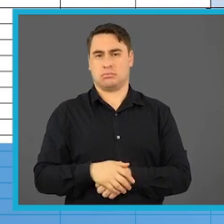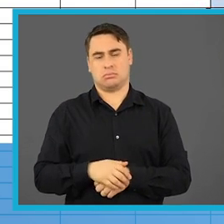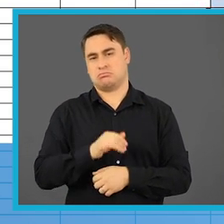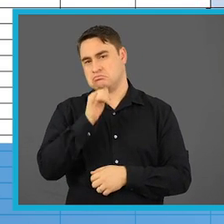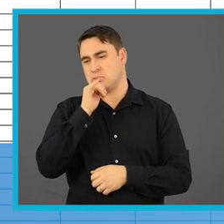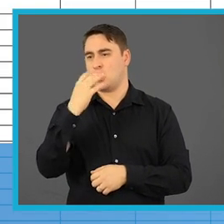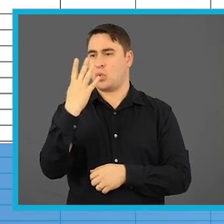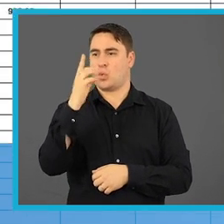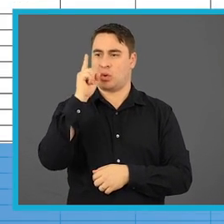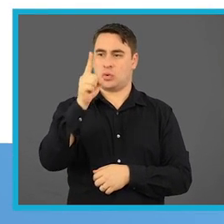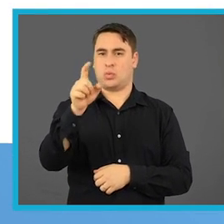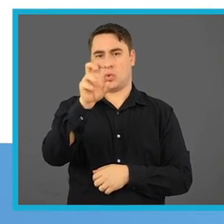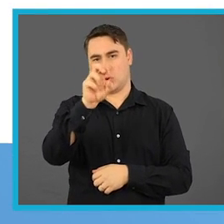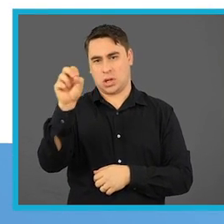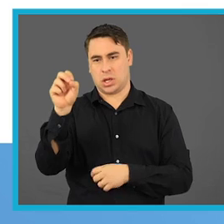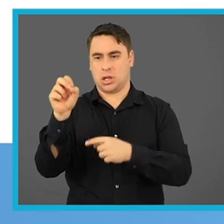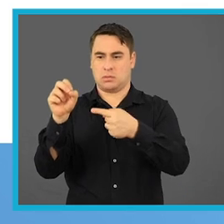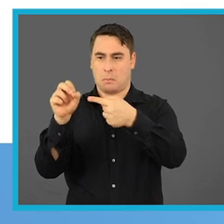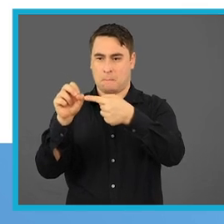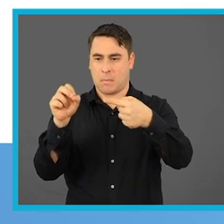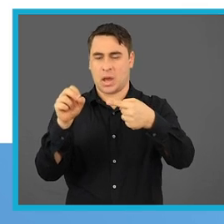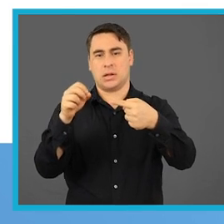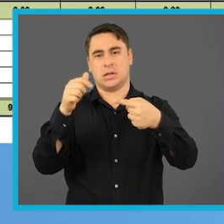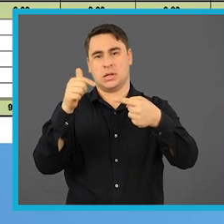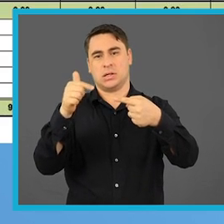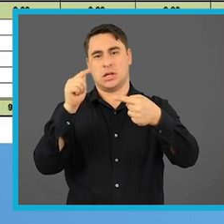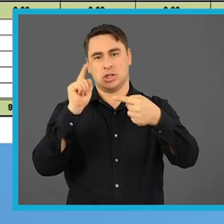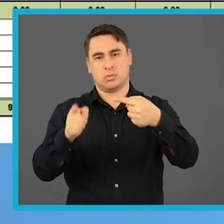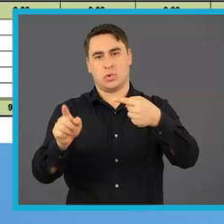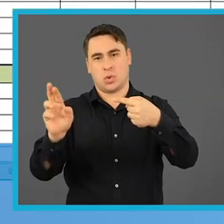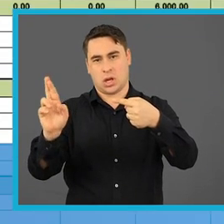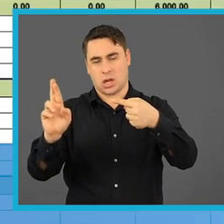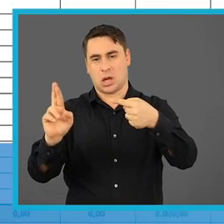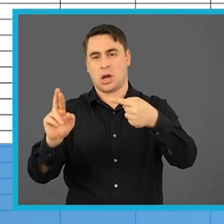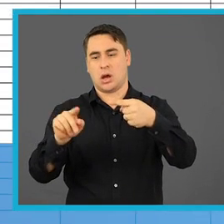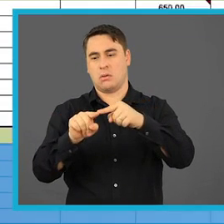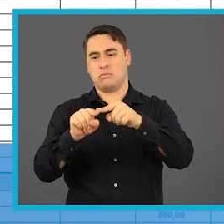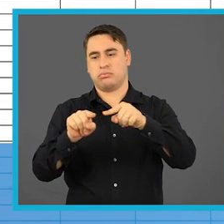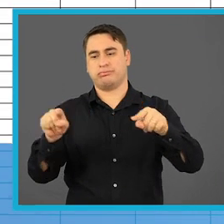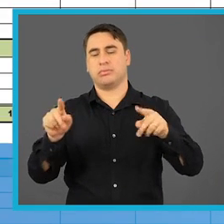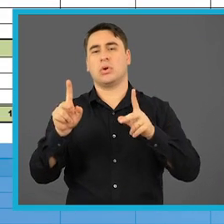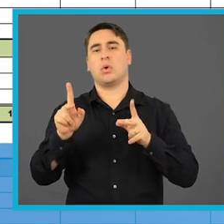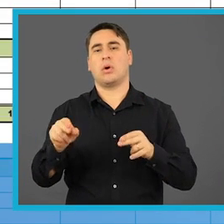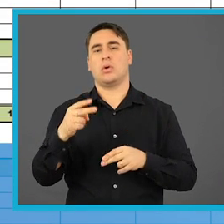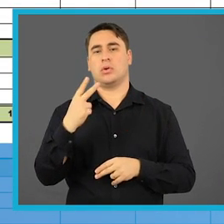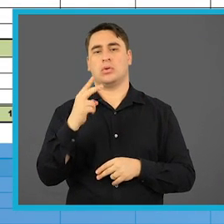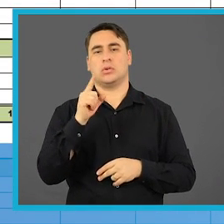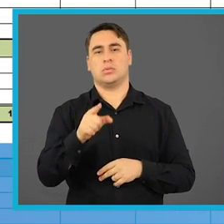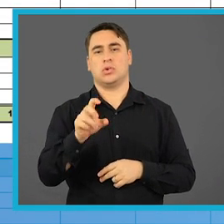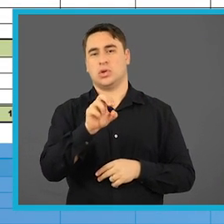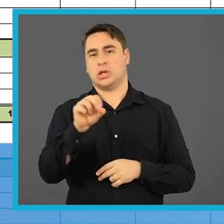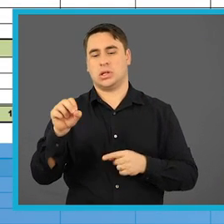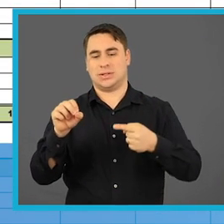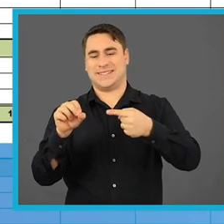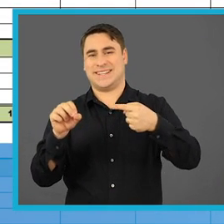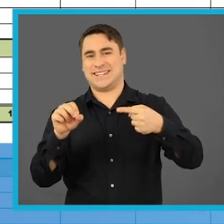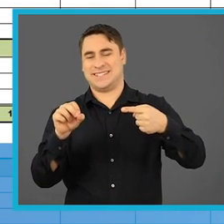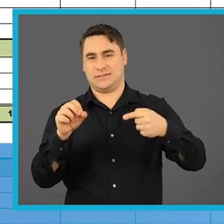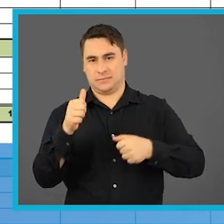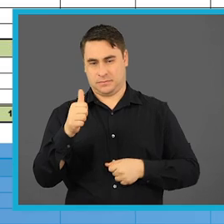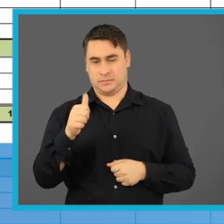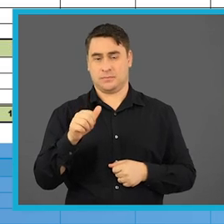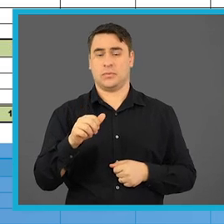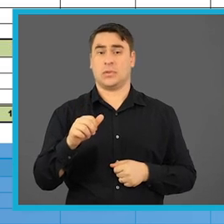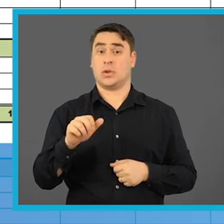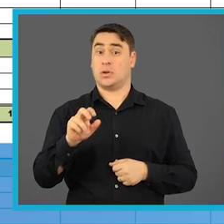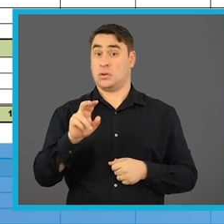Então, 4.500 menos R$ 7.000, ela vai dar R$ 2.500 negativo. O